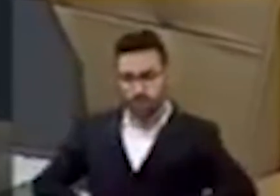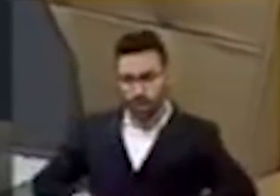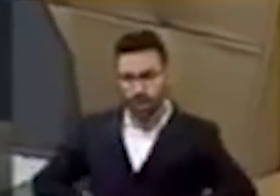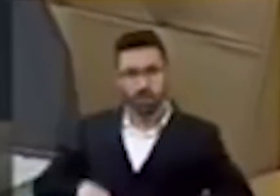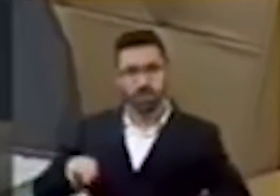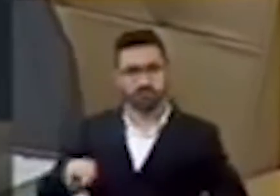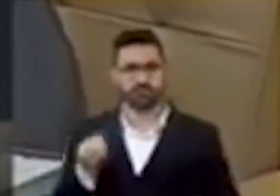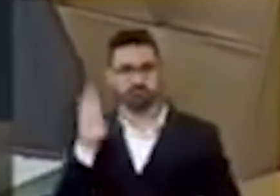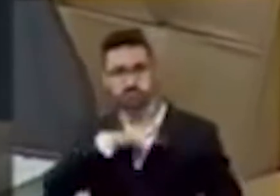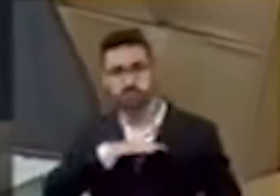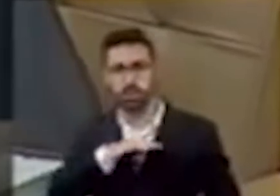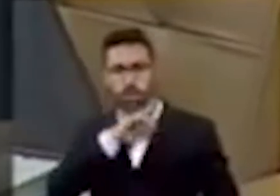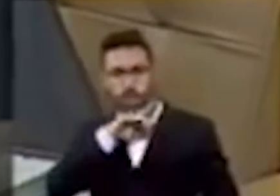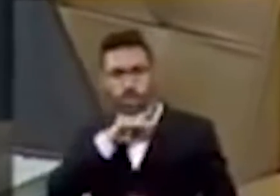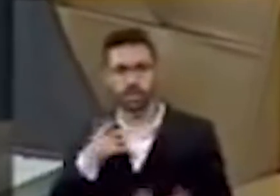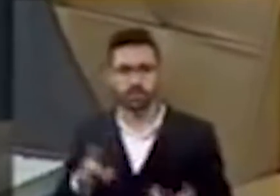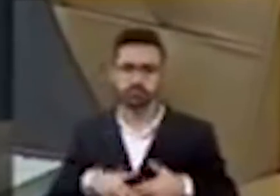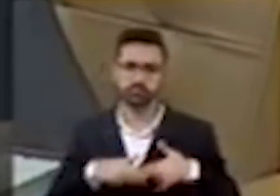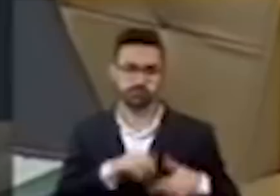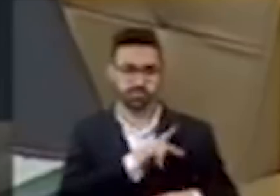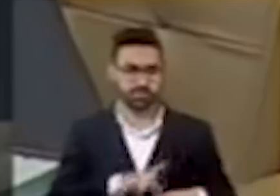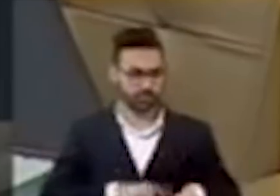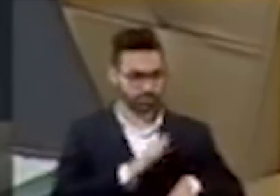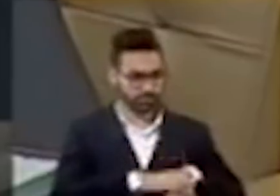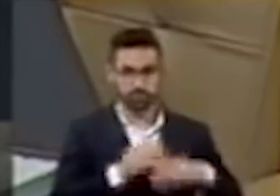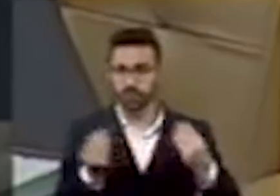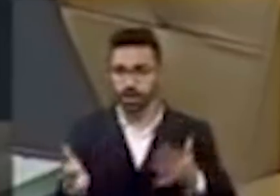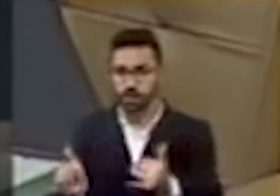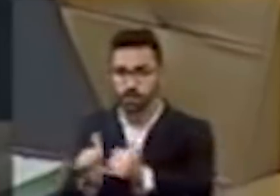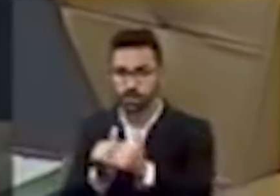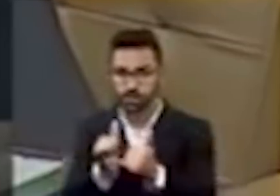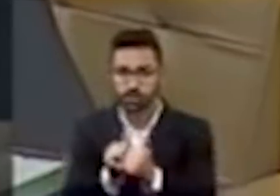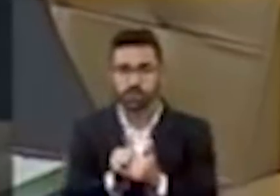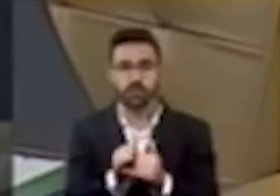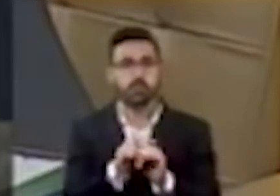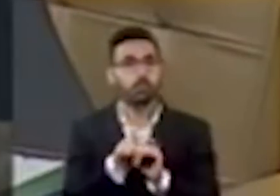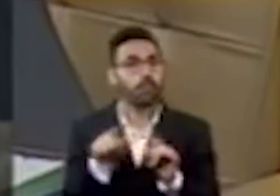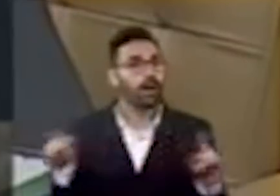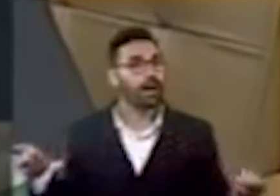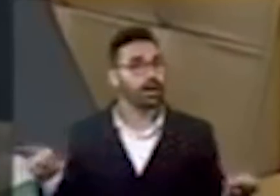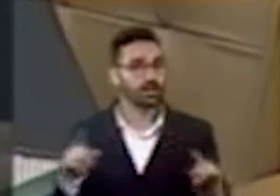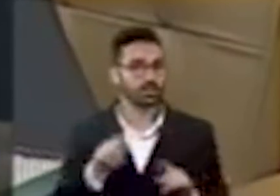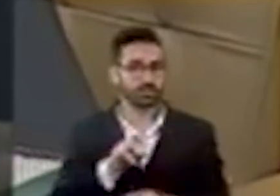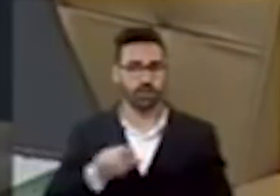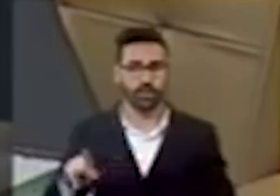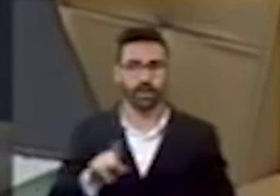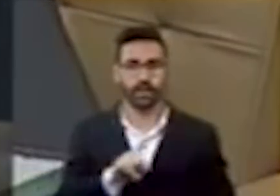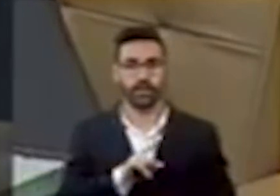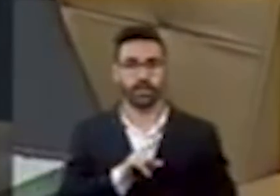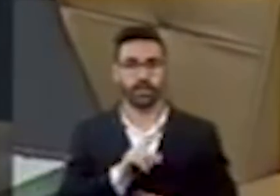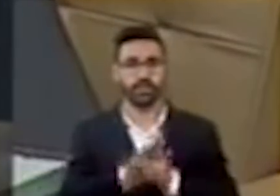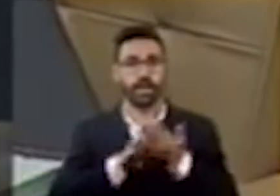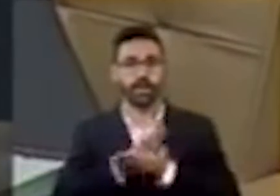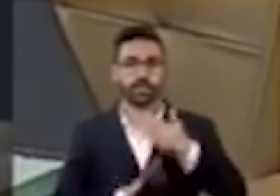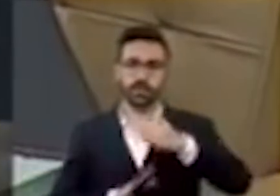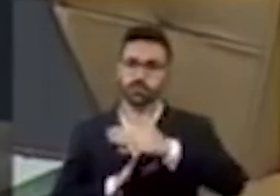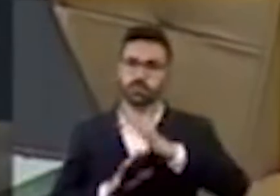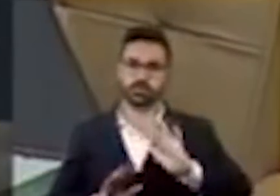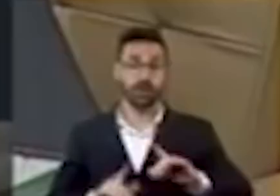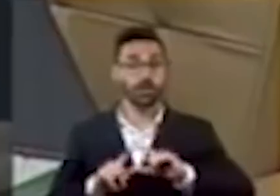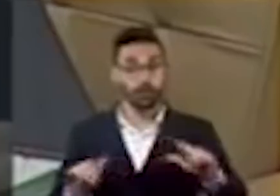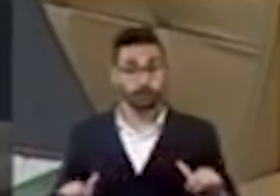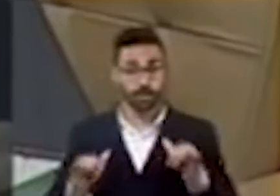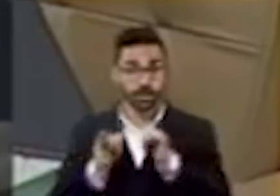esse exercício da prerrogativa executiva não era sem limites, na medida em que o perdão